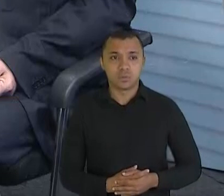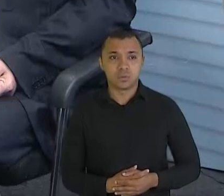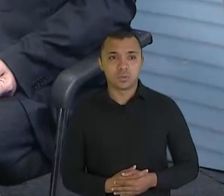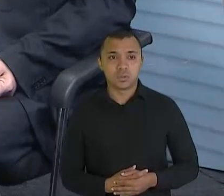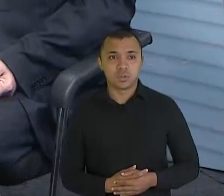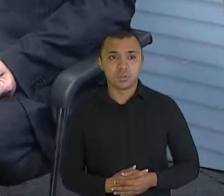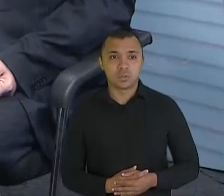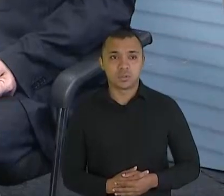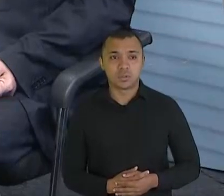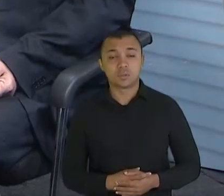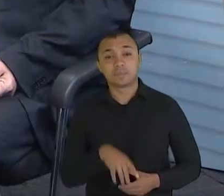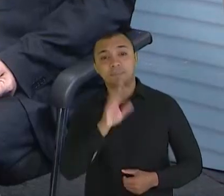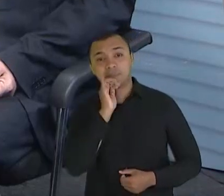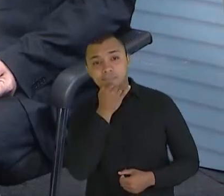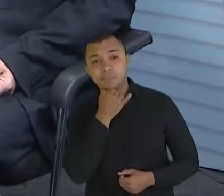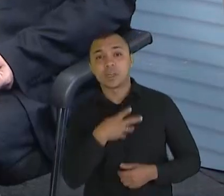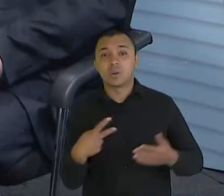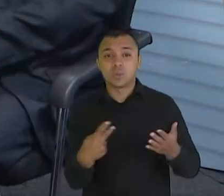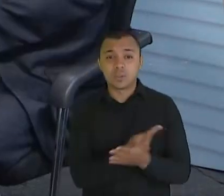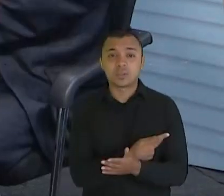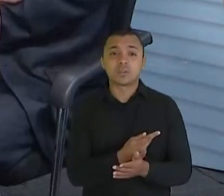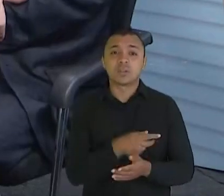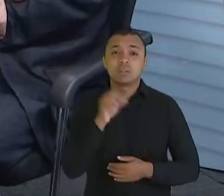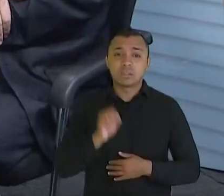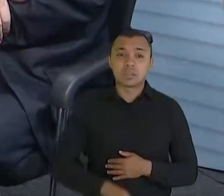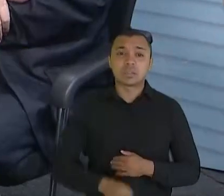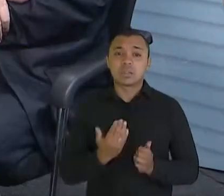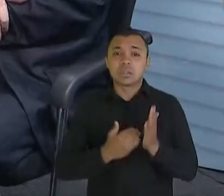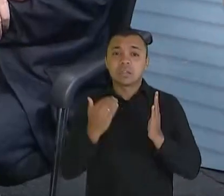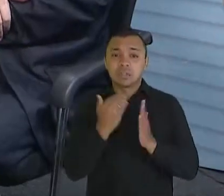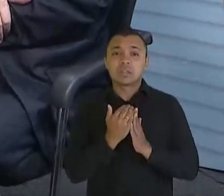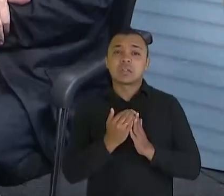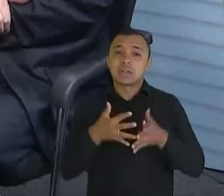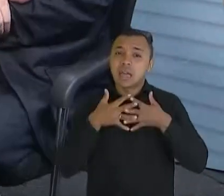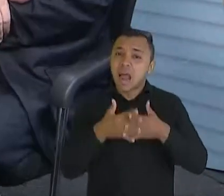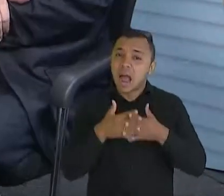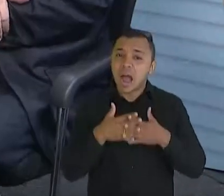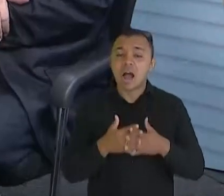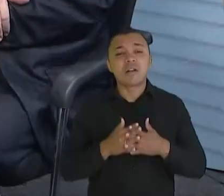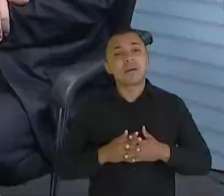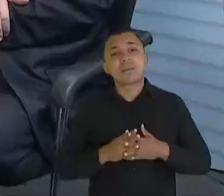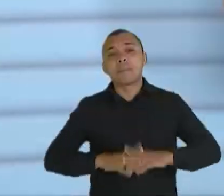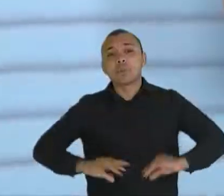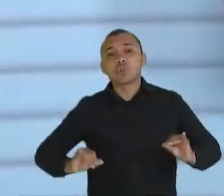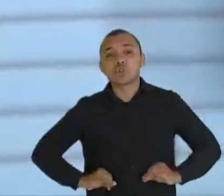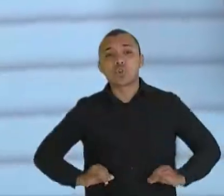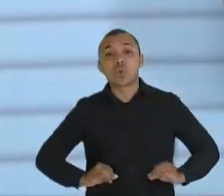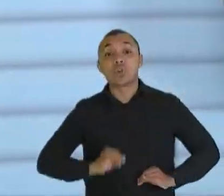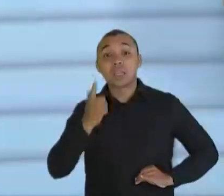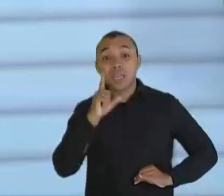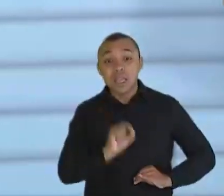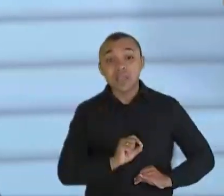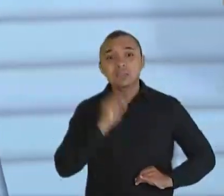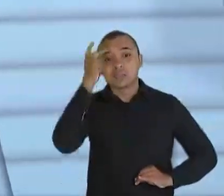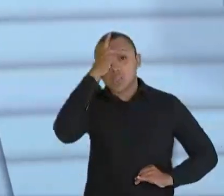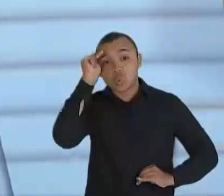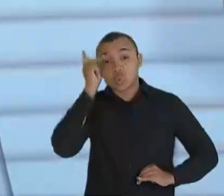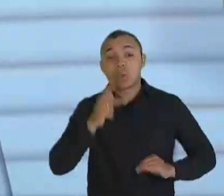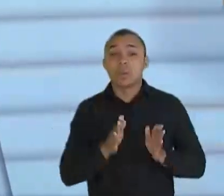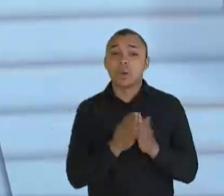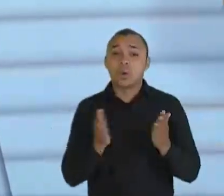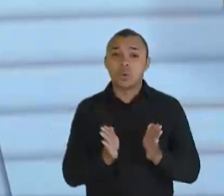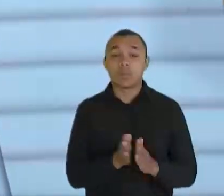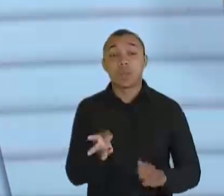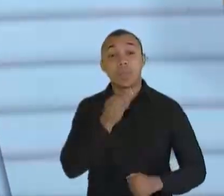os territórios estão lamentavelmente sitiados por isso. E quem sofre é a população mais pobre. Exatamente. É que mais sofre, né? Pronto, então vamos lá. Então a gente tem que